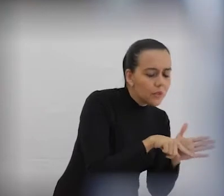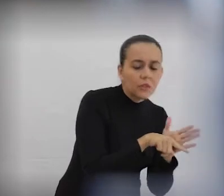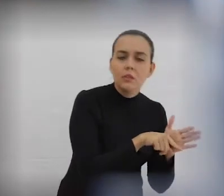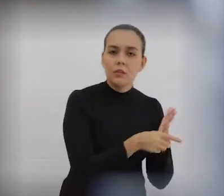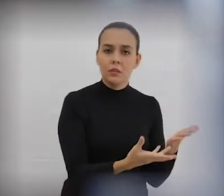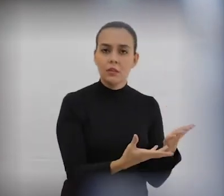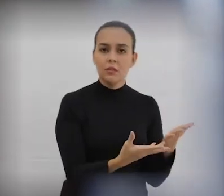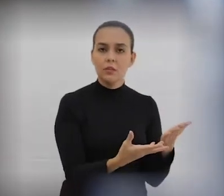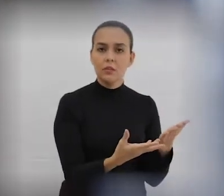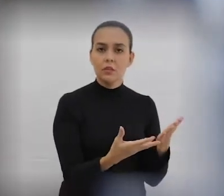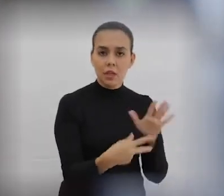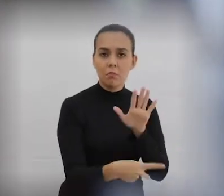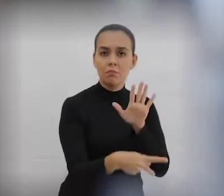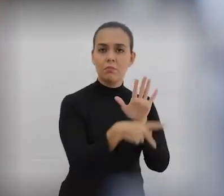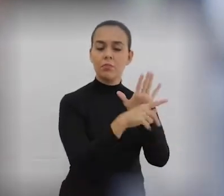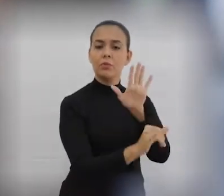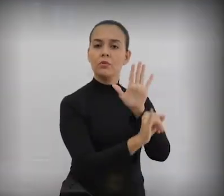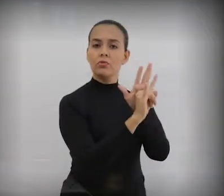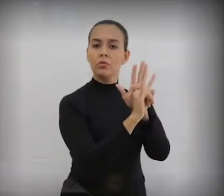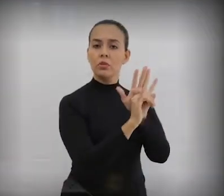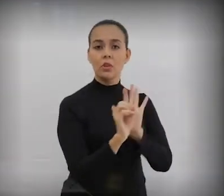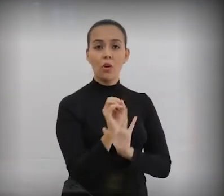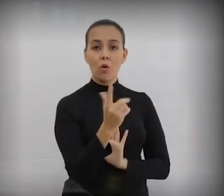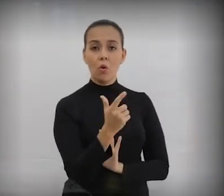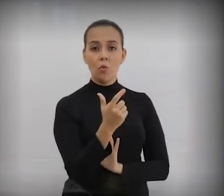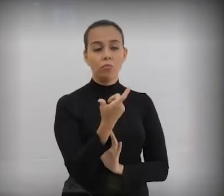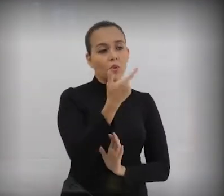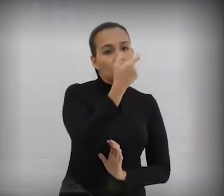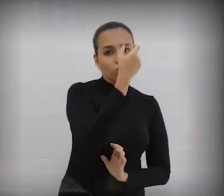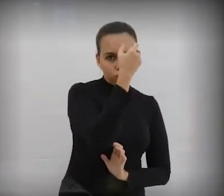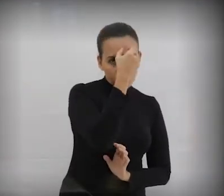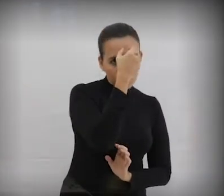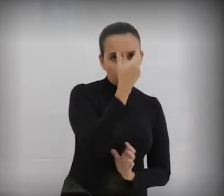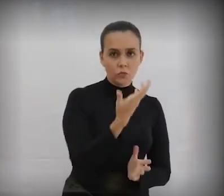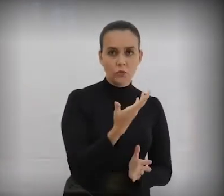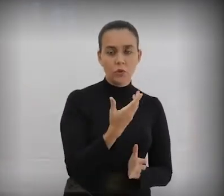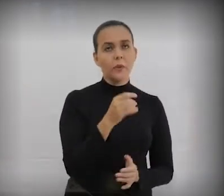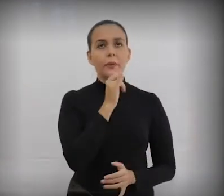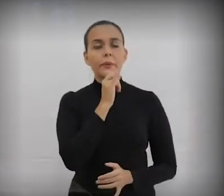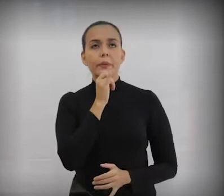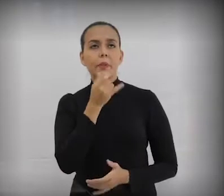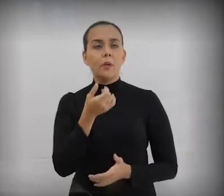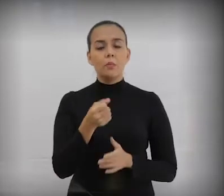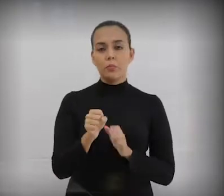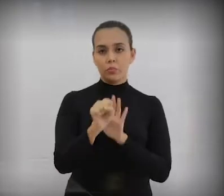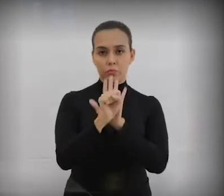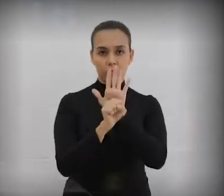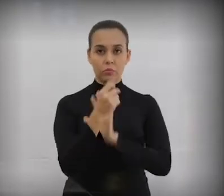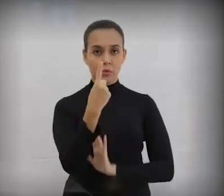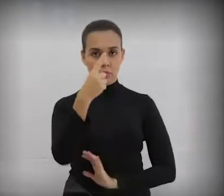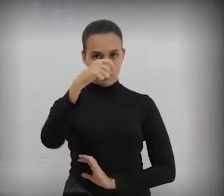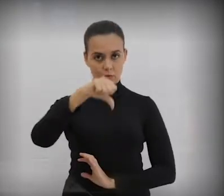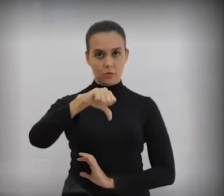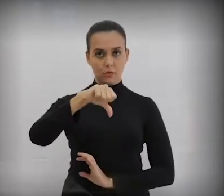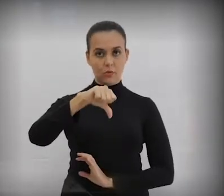certo? Ou de maneira inconsciente. Quando a gente pensa no século XIX,